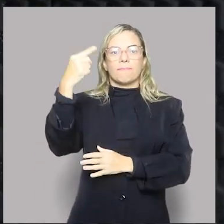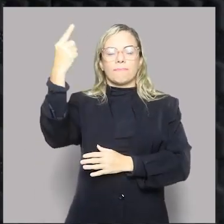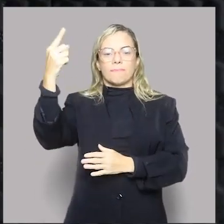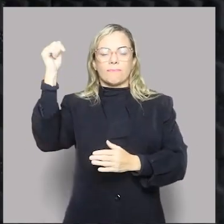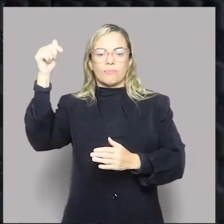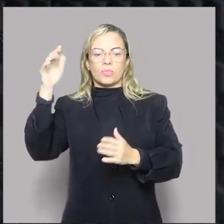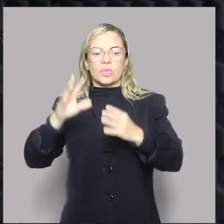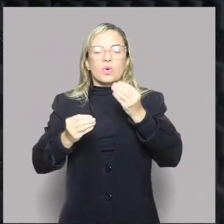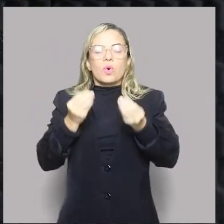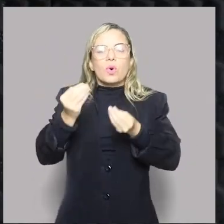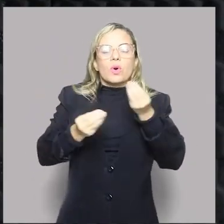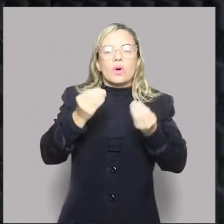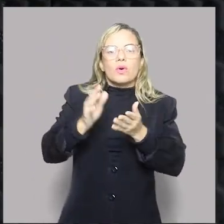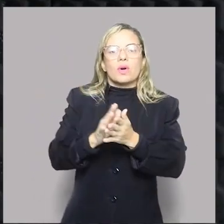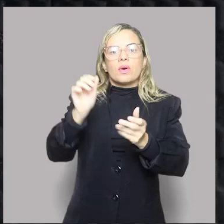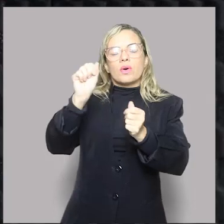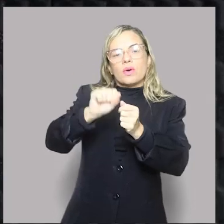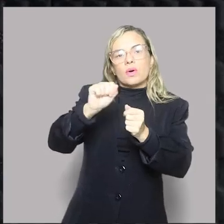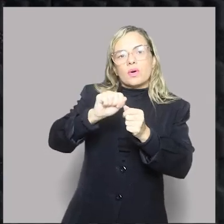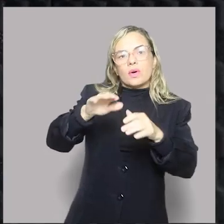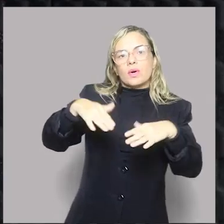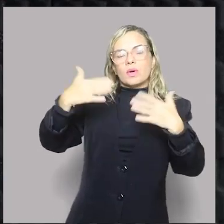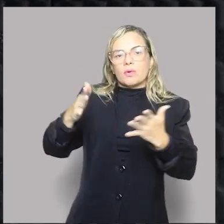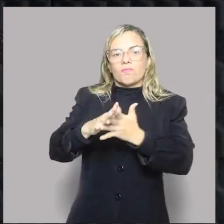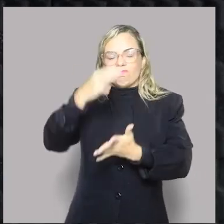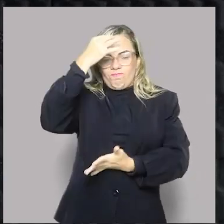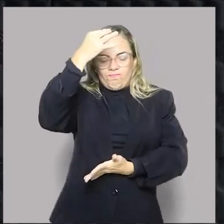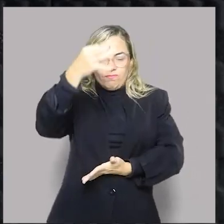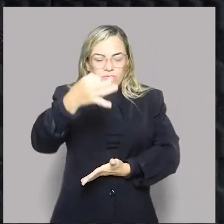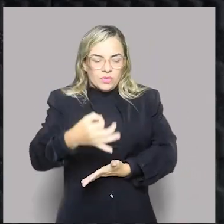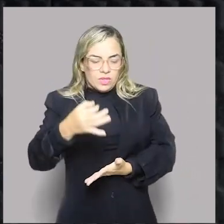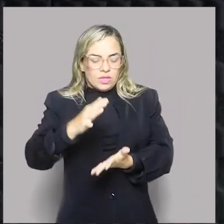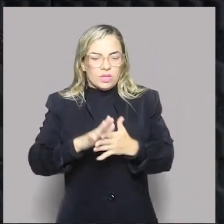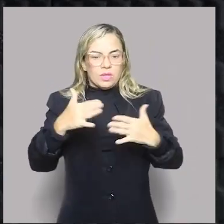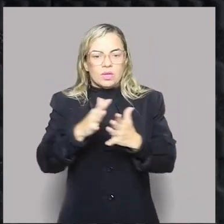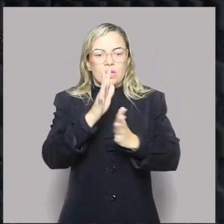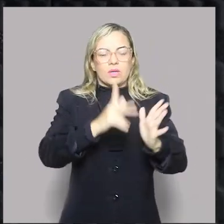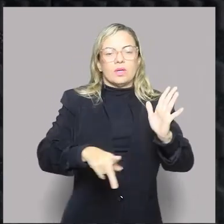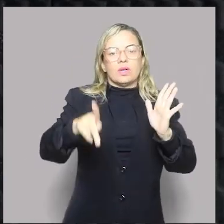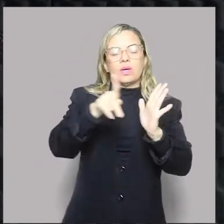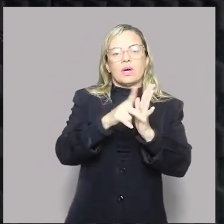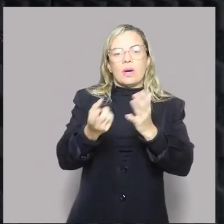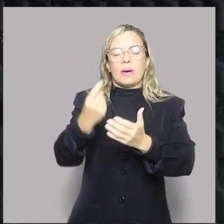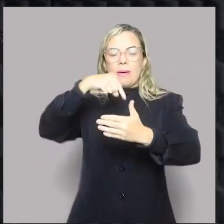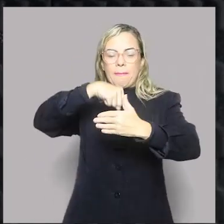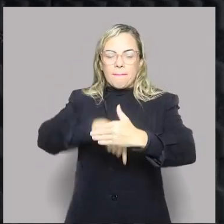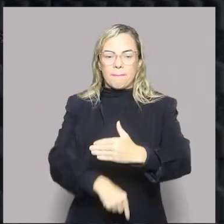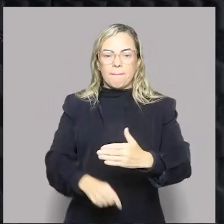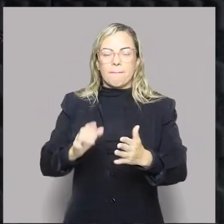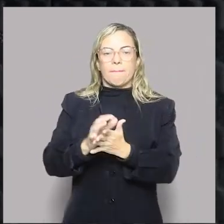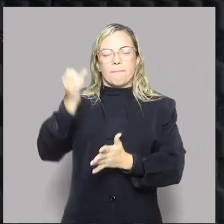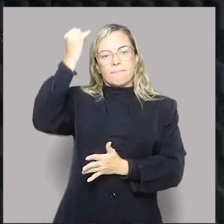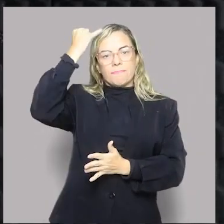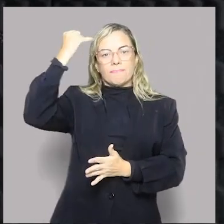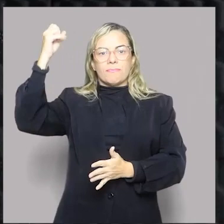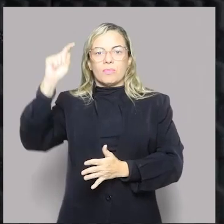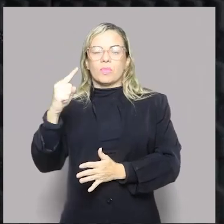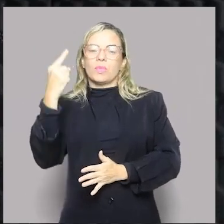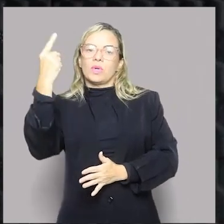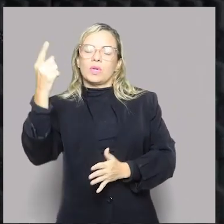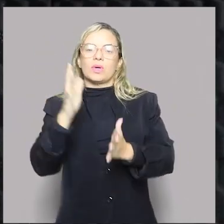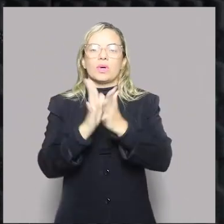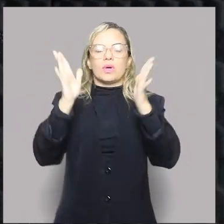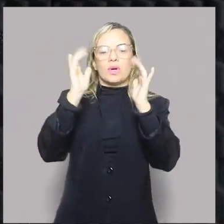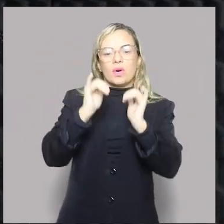do Maranhão, e a apostila de hoje você vai poder conferir pelo QR Code ou pela descrição. Eu sou Lízia Adriane Magno e